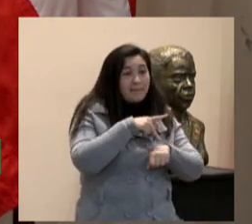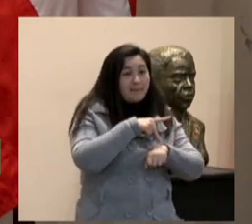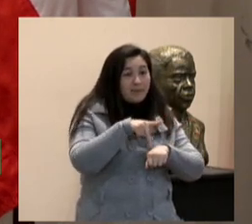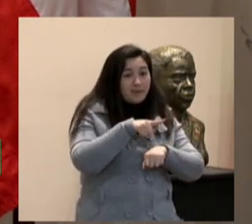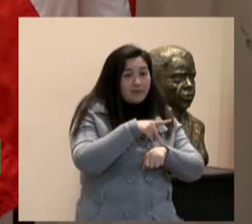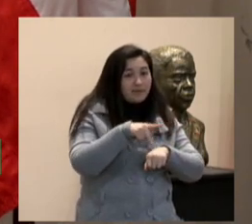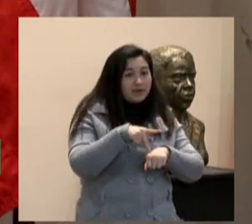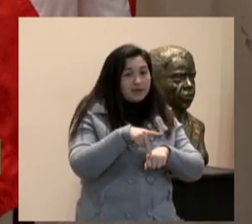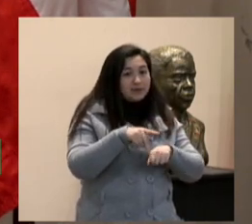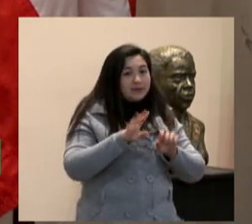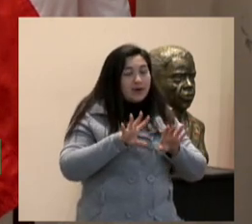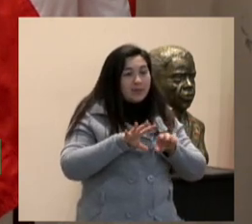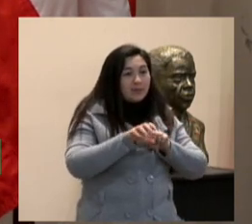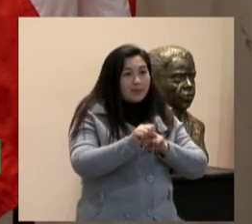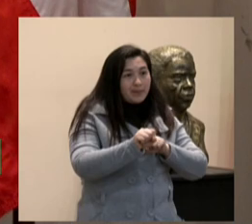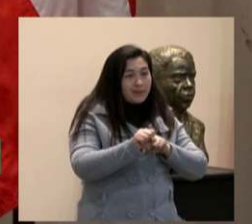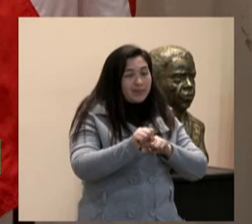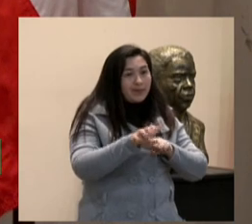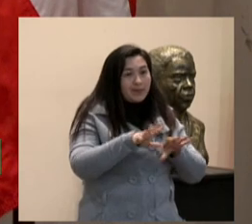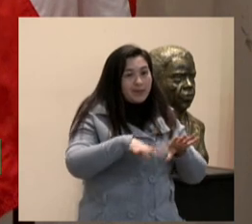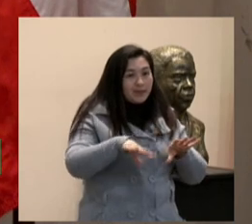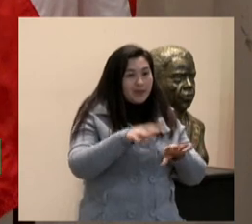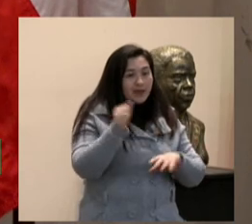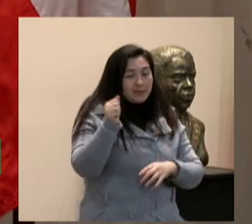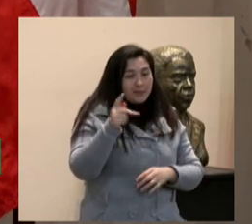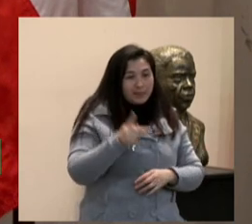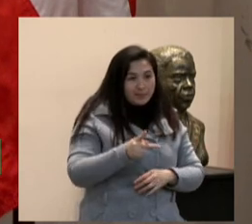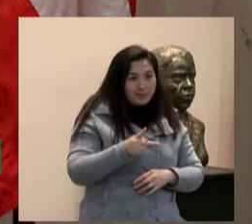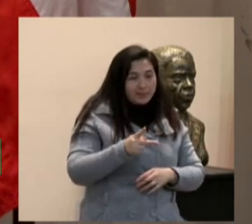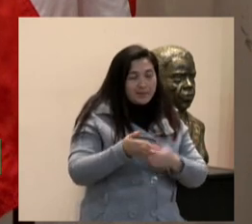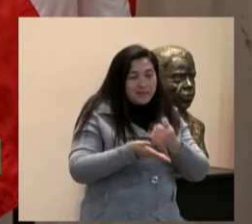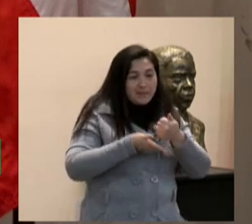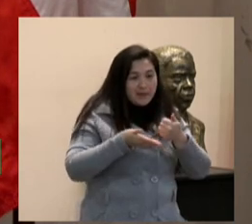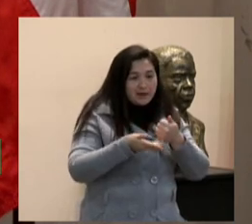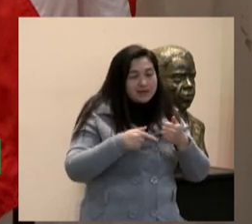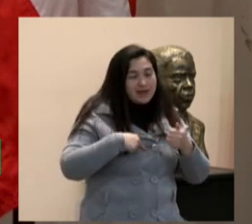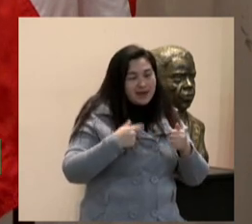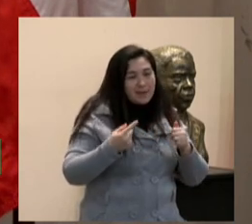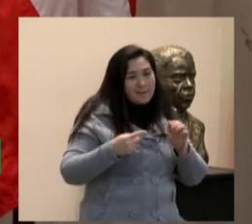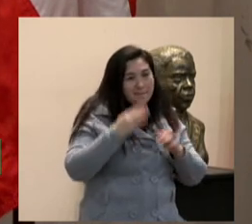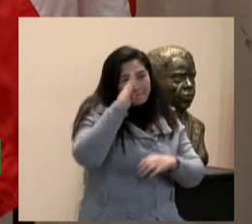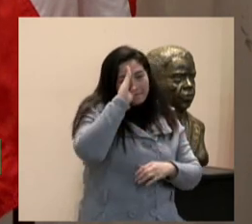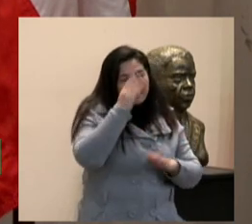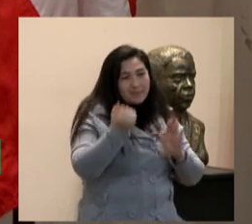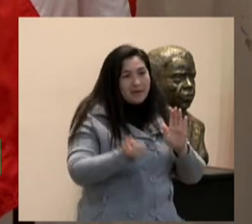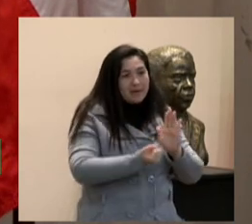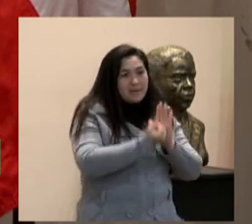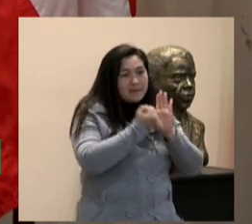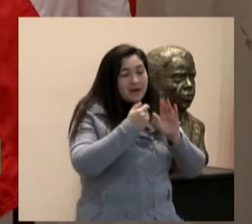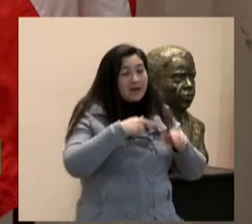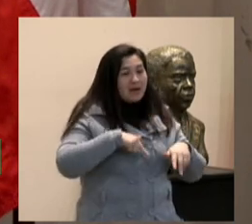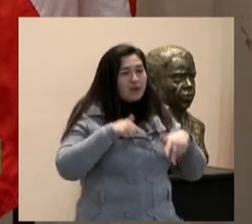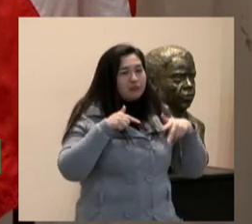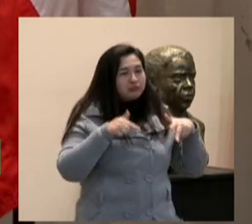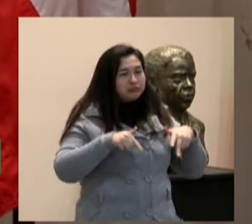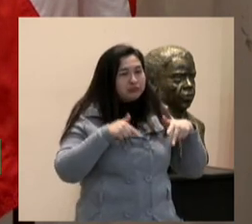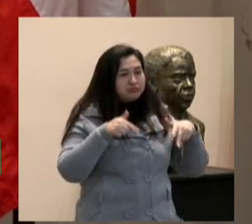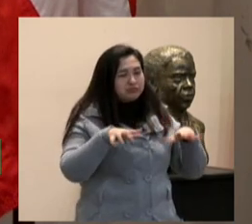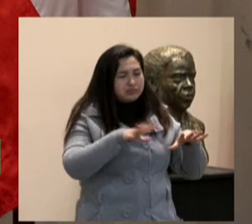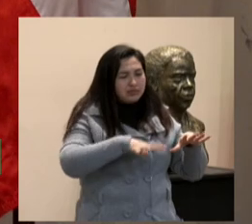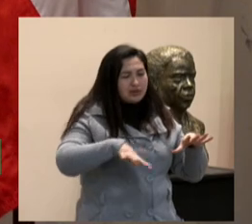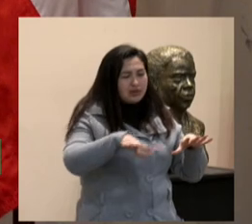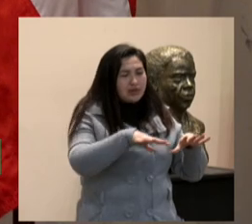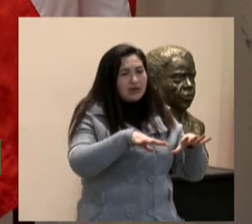rede básica e, para mim, essa é a minha principal marca. Eu sou uma professora militante da educação pública